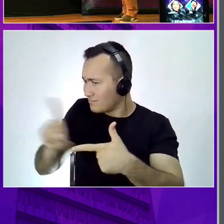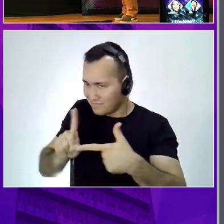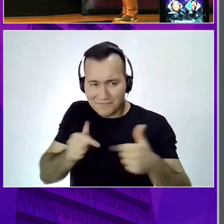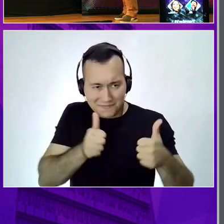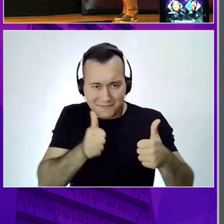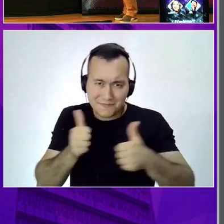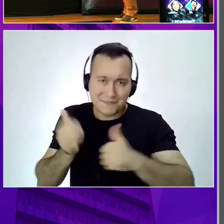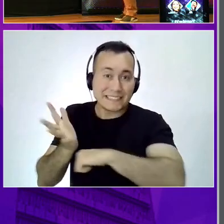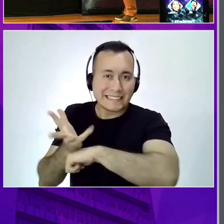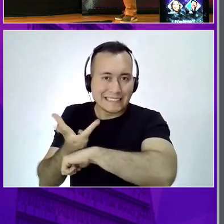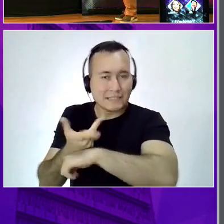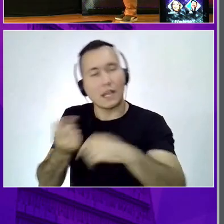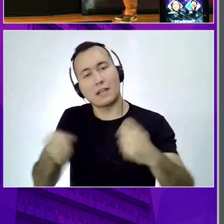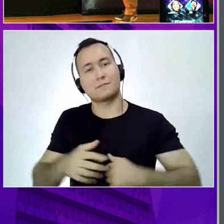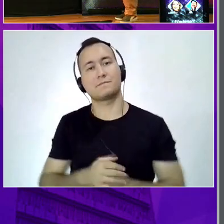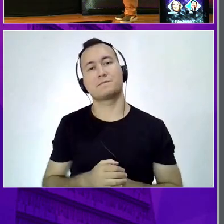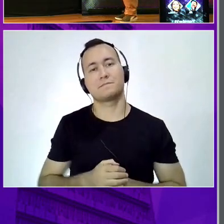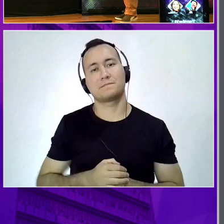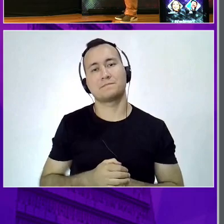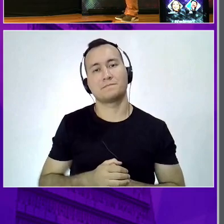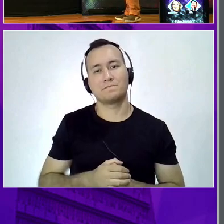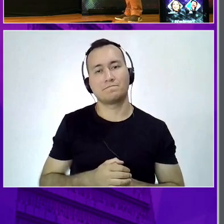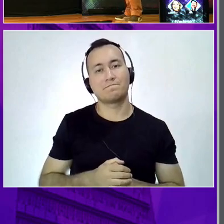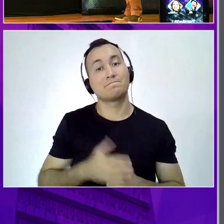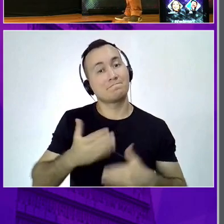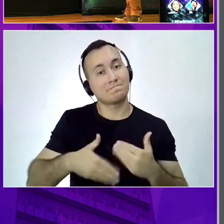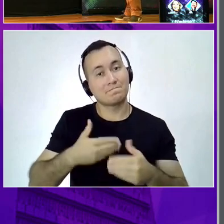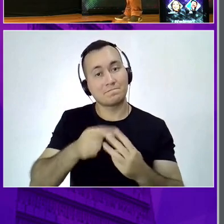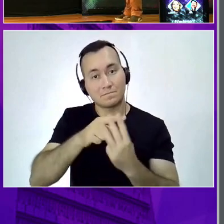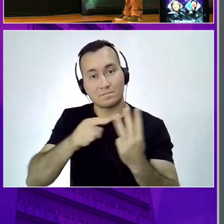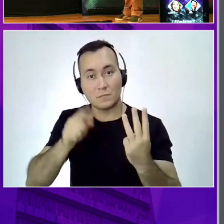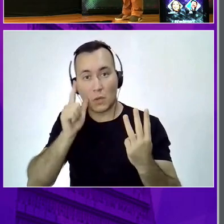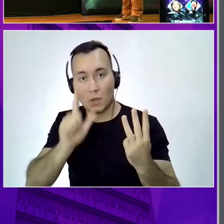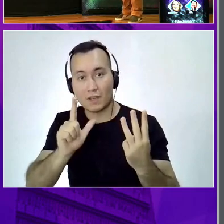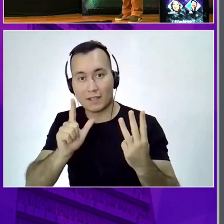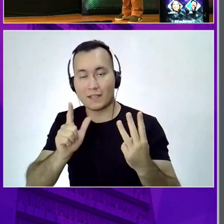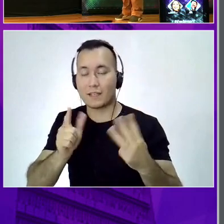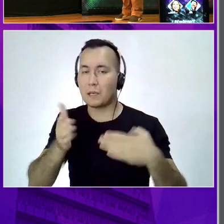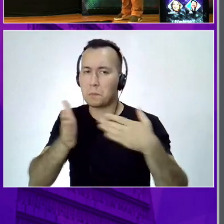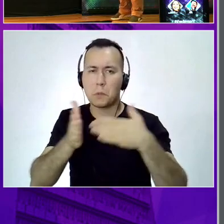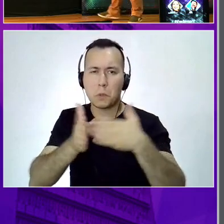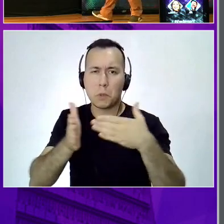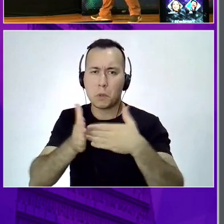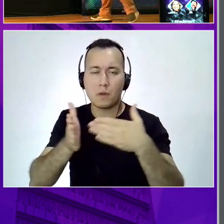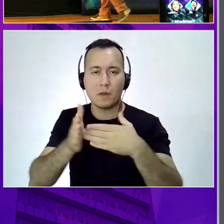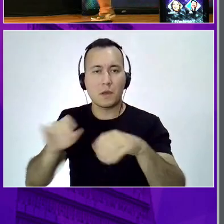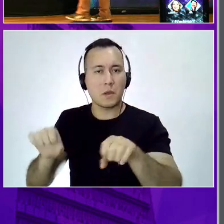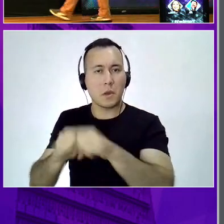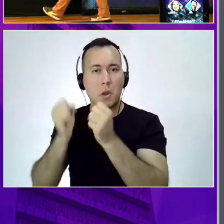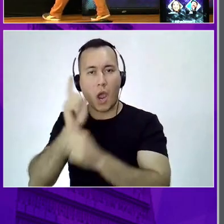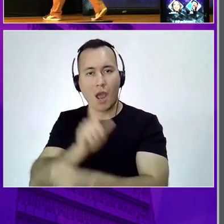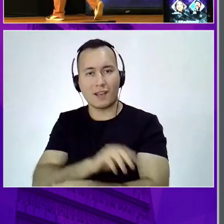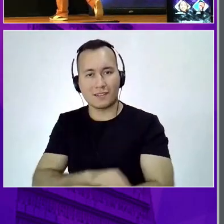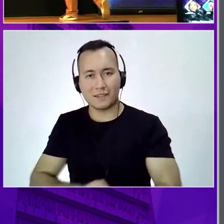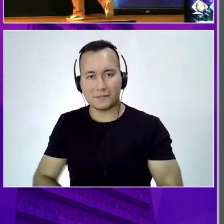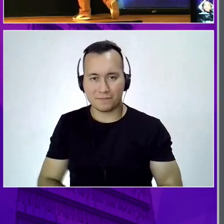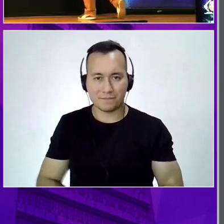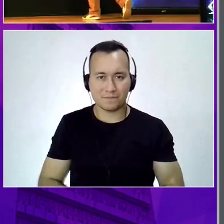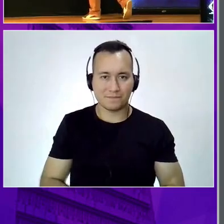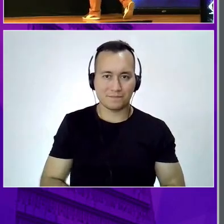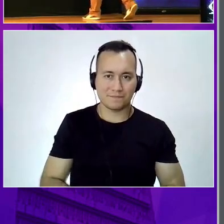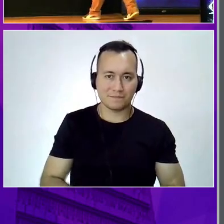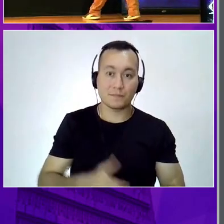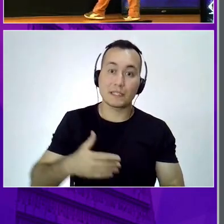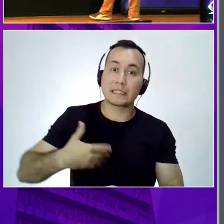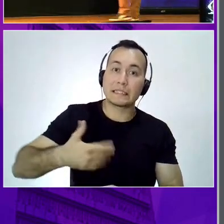as barreiras, as pessoas, né, e o assessment, e aí você pode, de fato, trabalhar nos últimos dois quadrantes, que são as